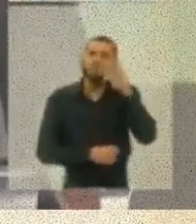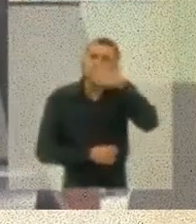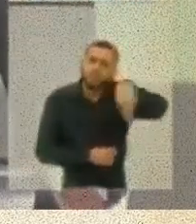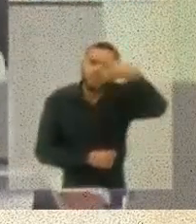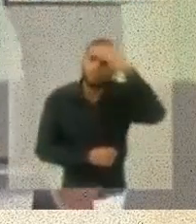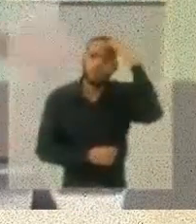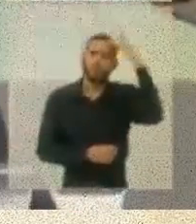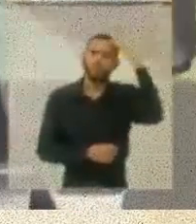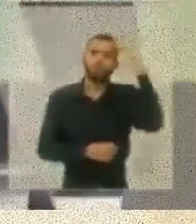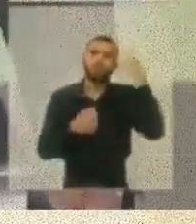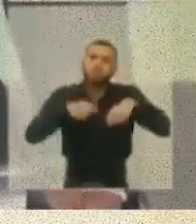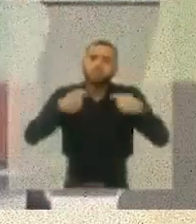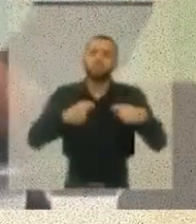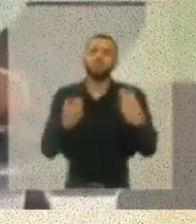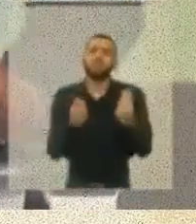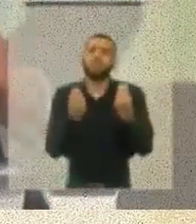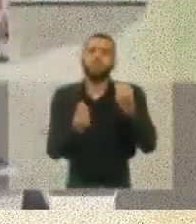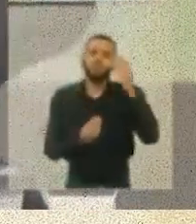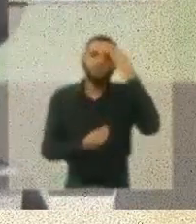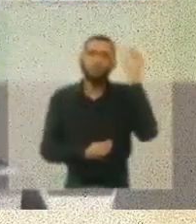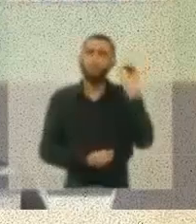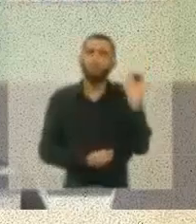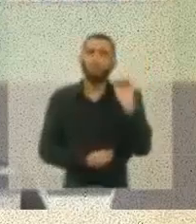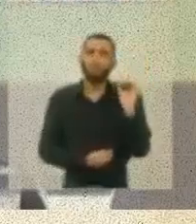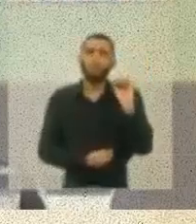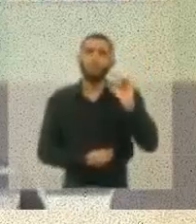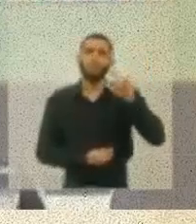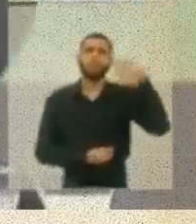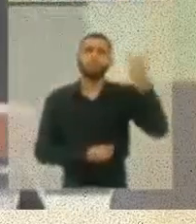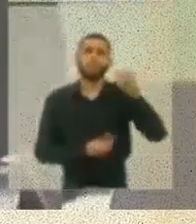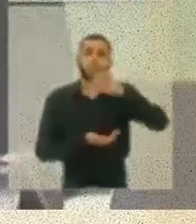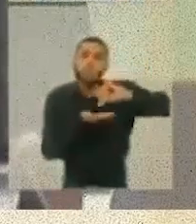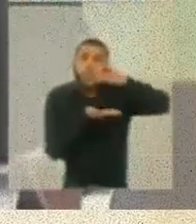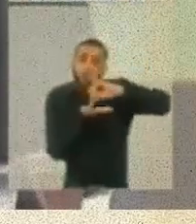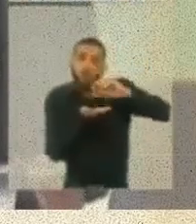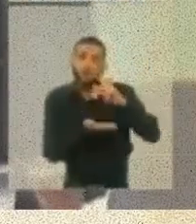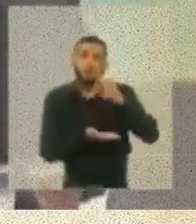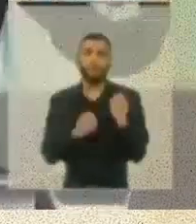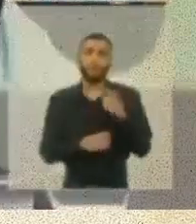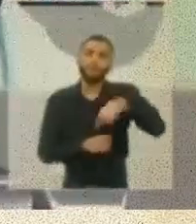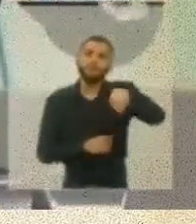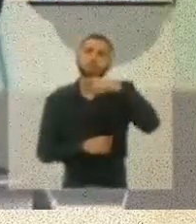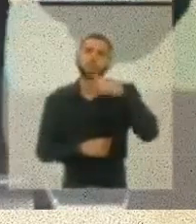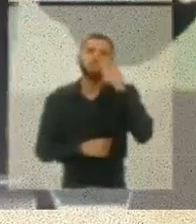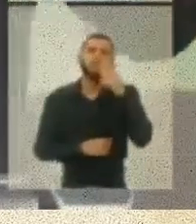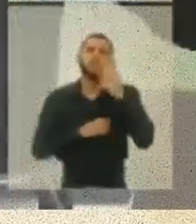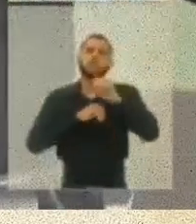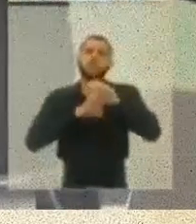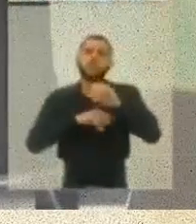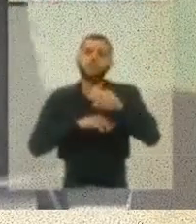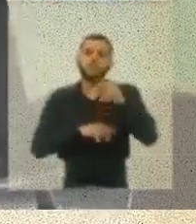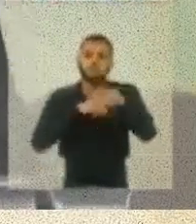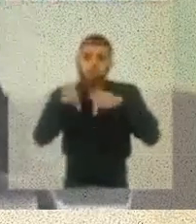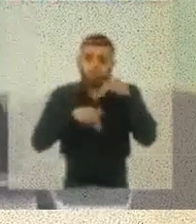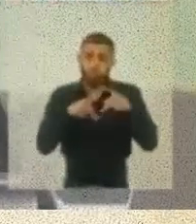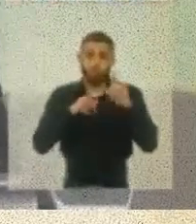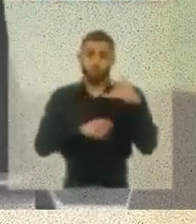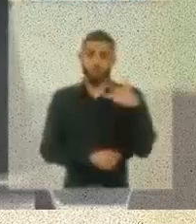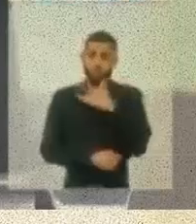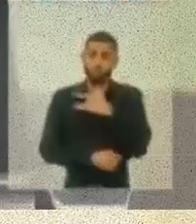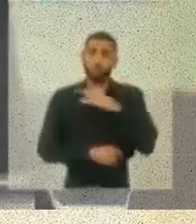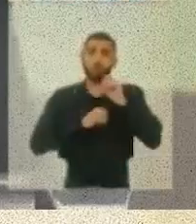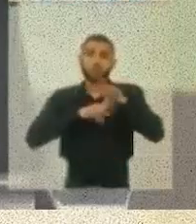estar presente ela tava acontecendo não dá para entender da próxima vez eu vou trazer um óleo de peroba aqui para onde o Jesus população com a expressão saúde